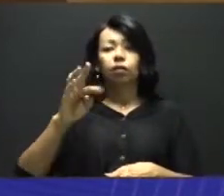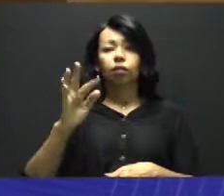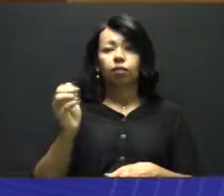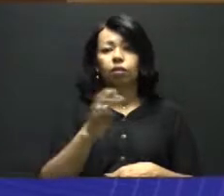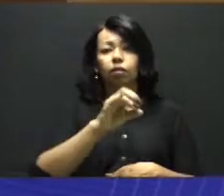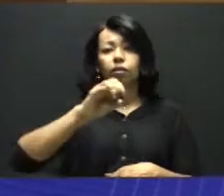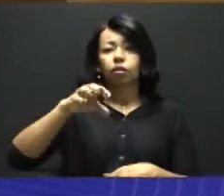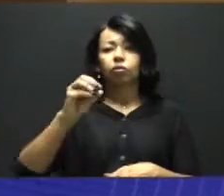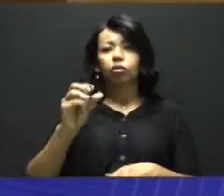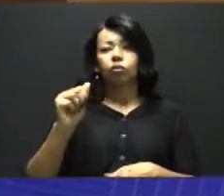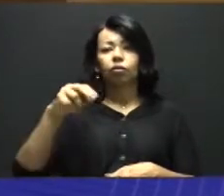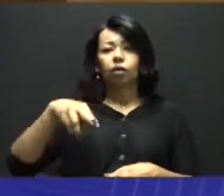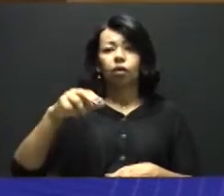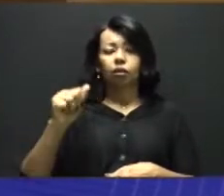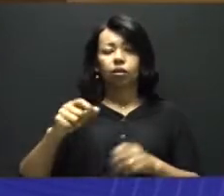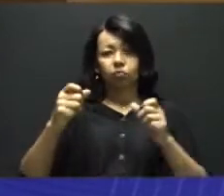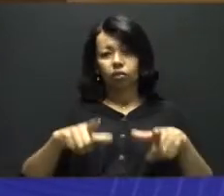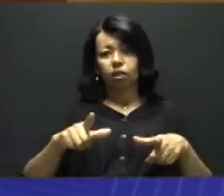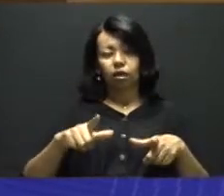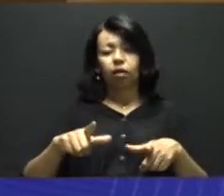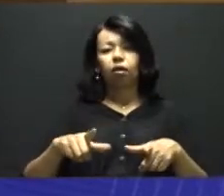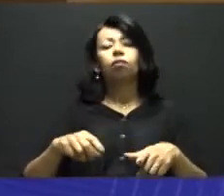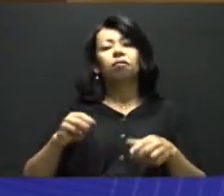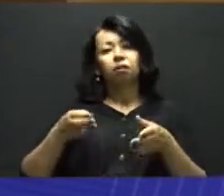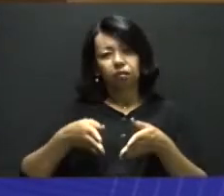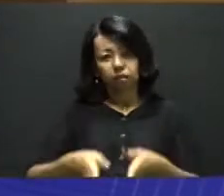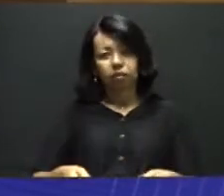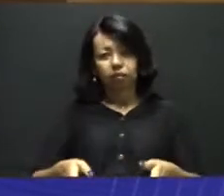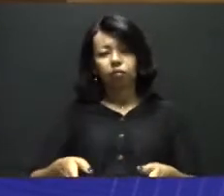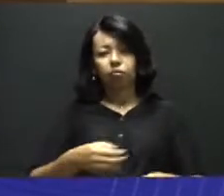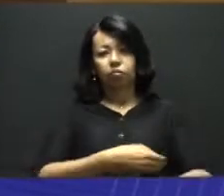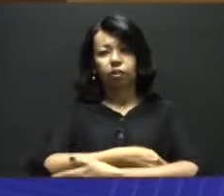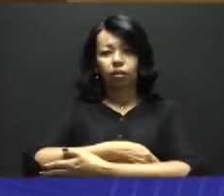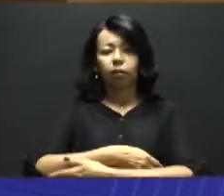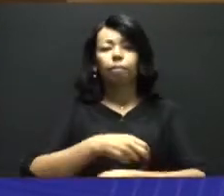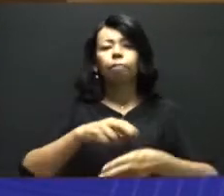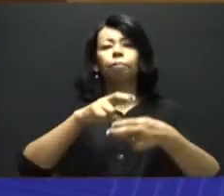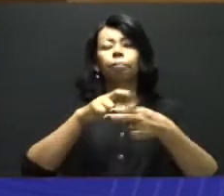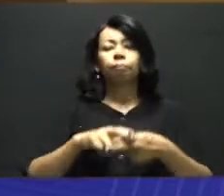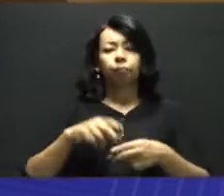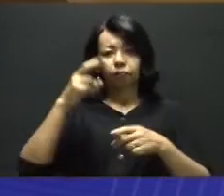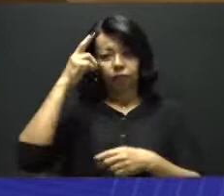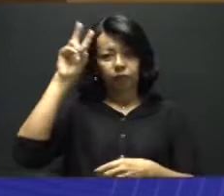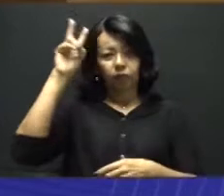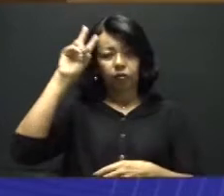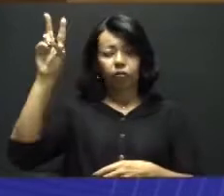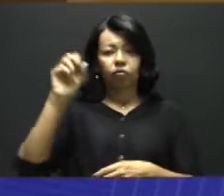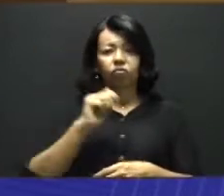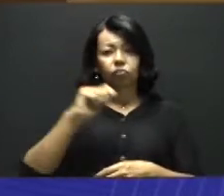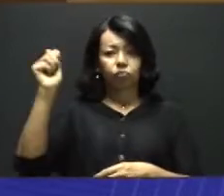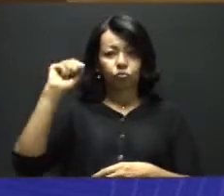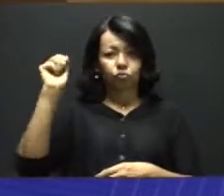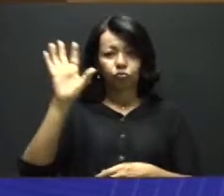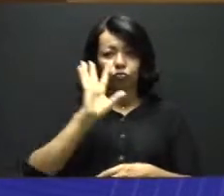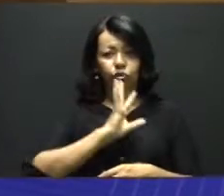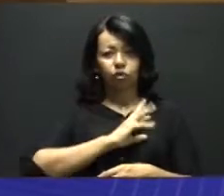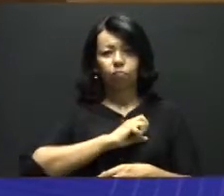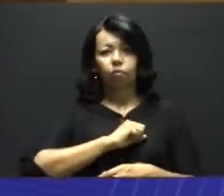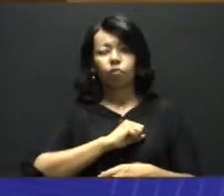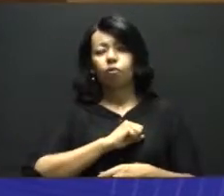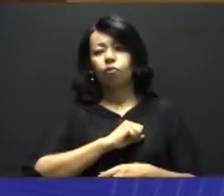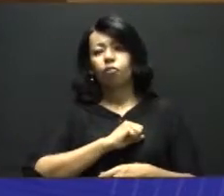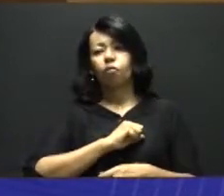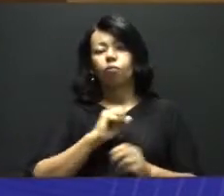onde ele gabrielli nasceu por essa longa história de superação e amor